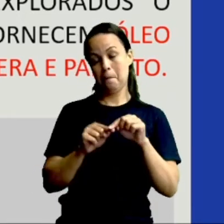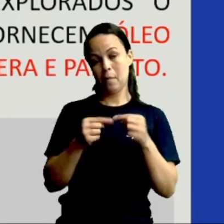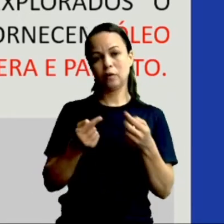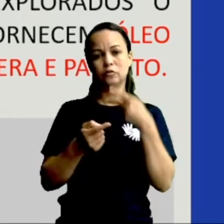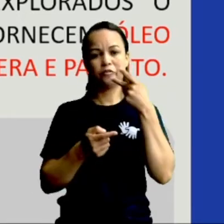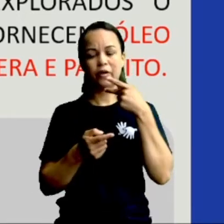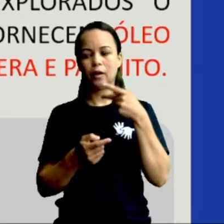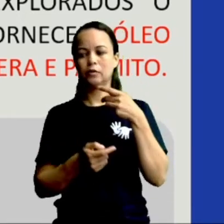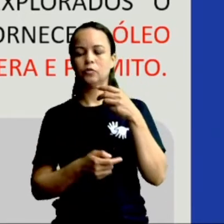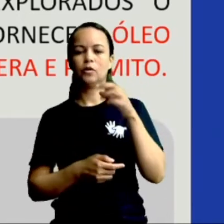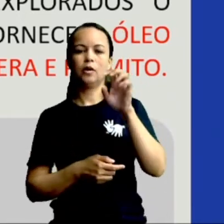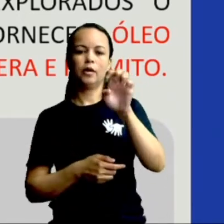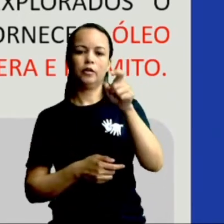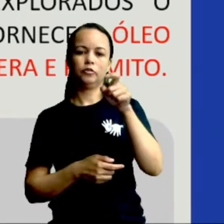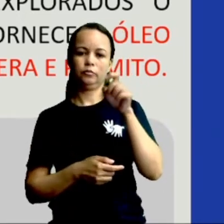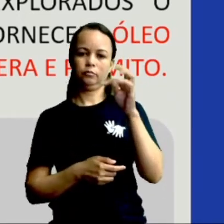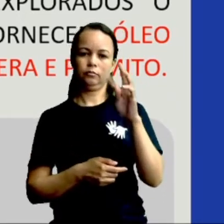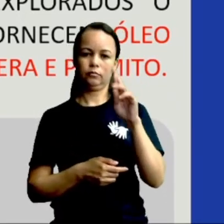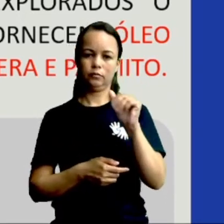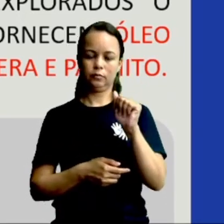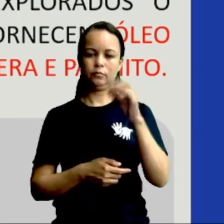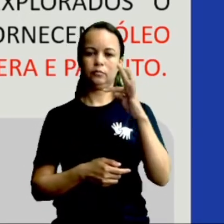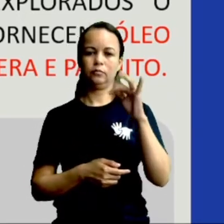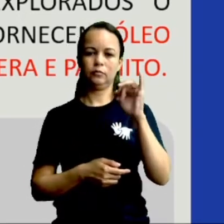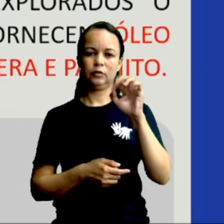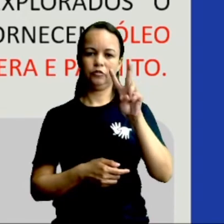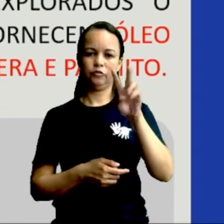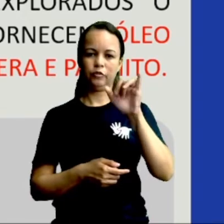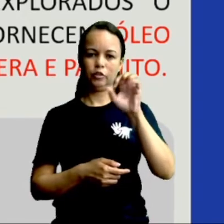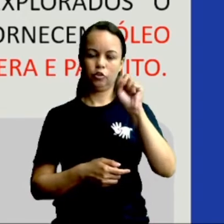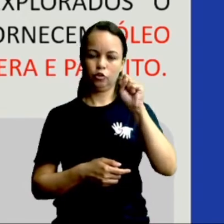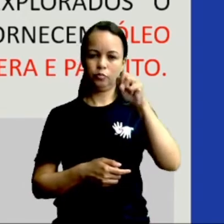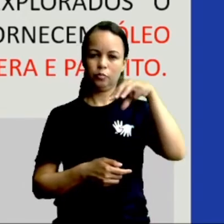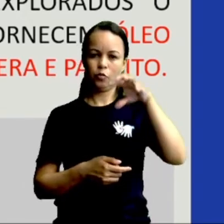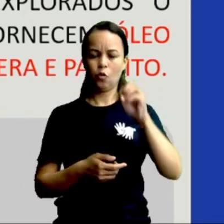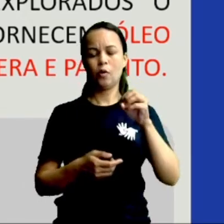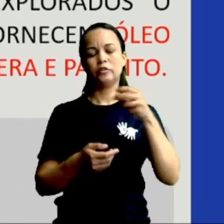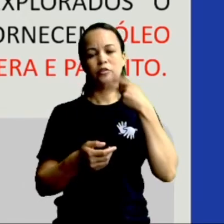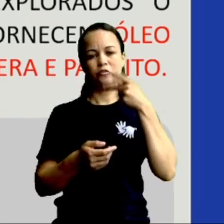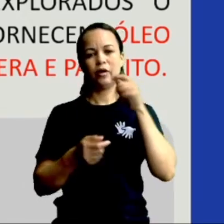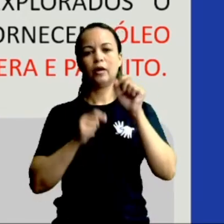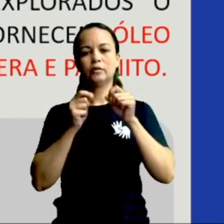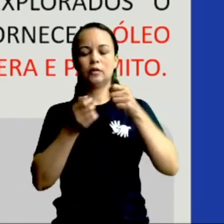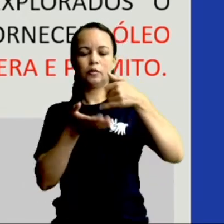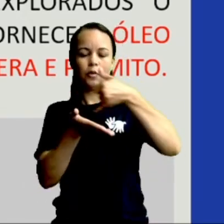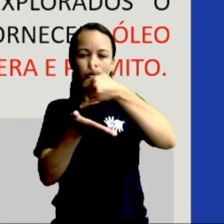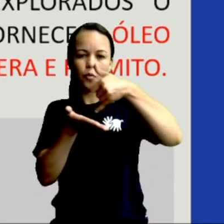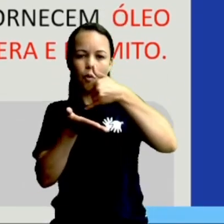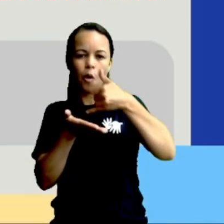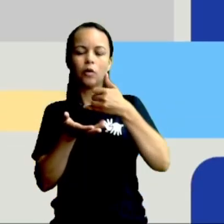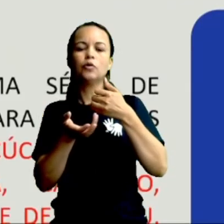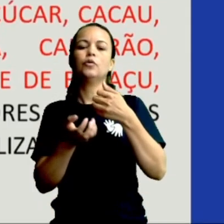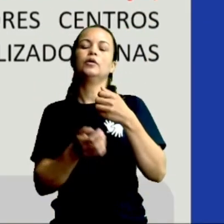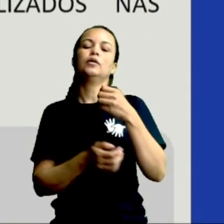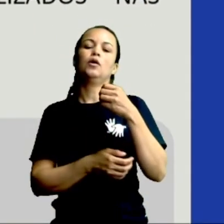extrativismo, a gente foca aí que ele também pode ser usado para o óleo e para a gordura e para a cera.